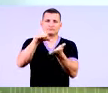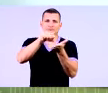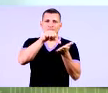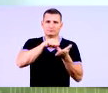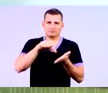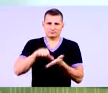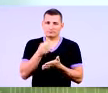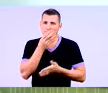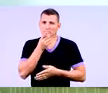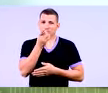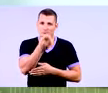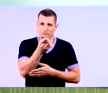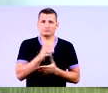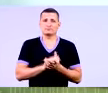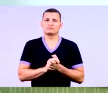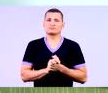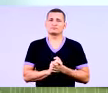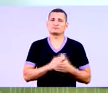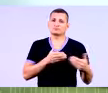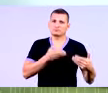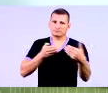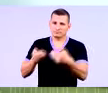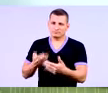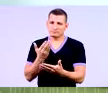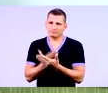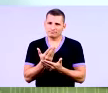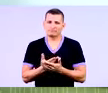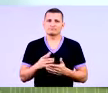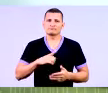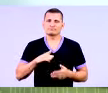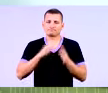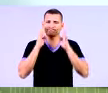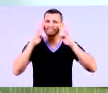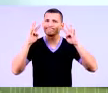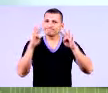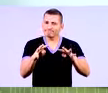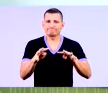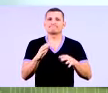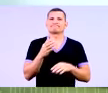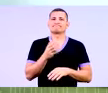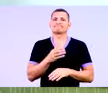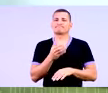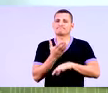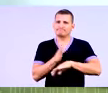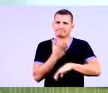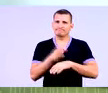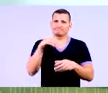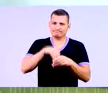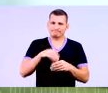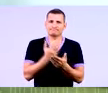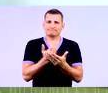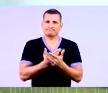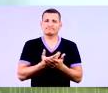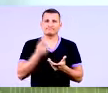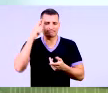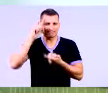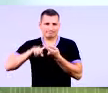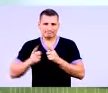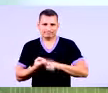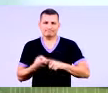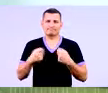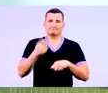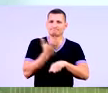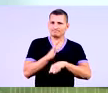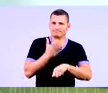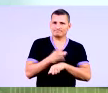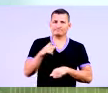está acompanhando essa aula com afinco testando todas as nossas práticas dentro da aula de lógica praticando muito lembre se praticar é